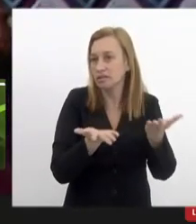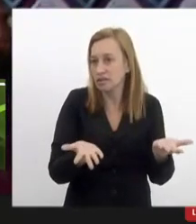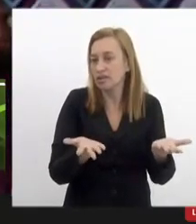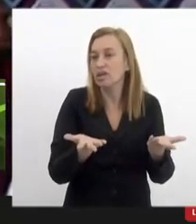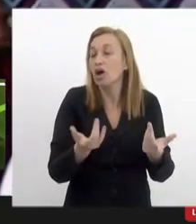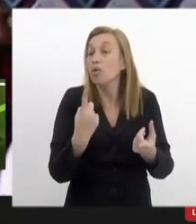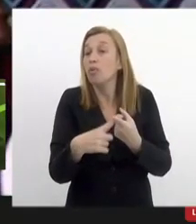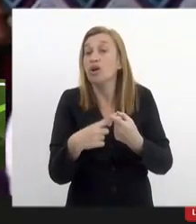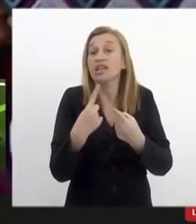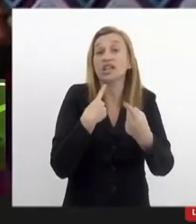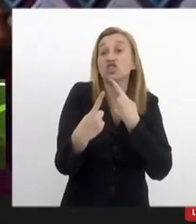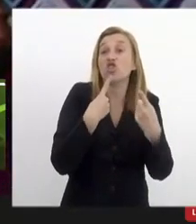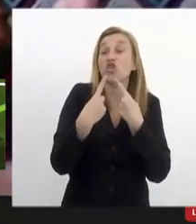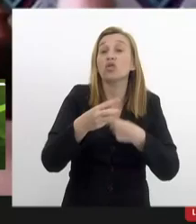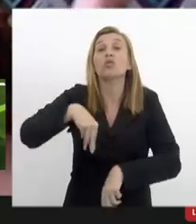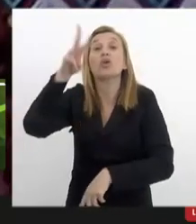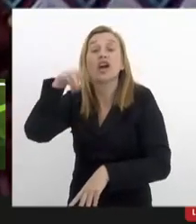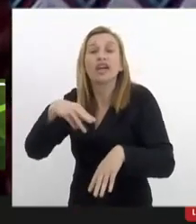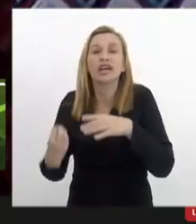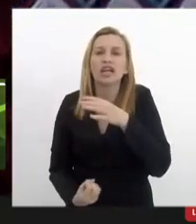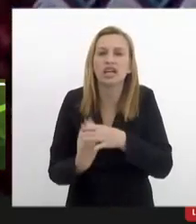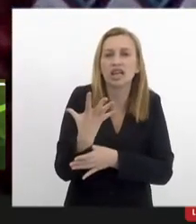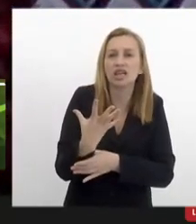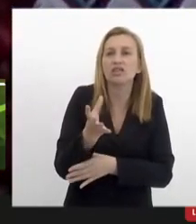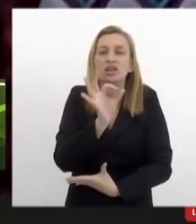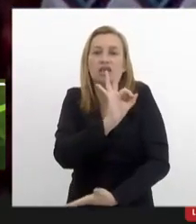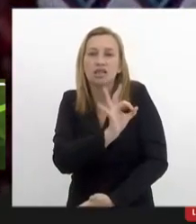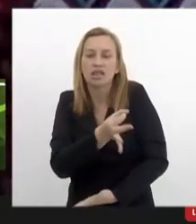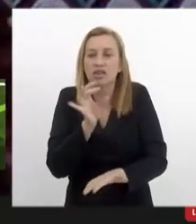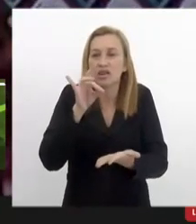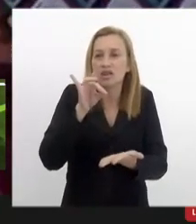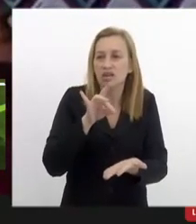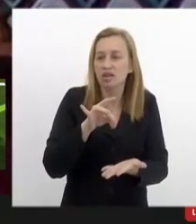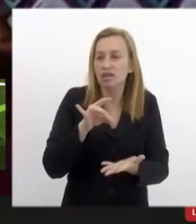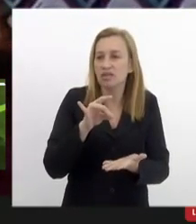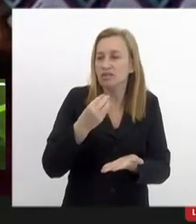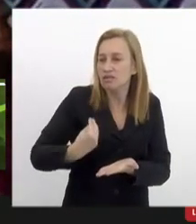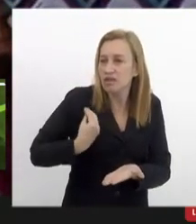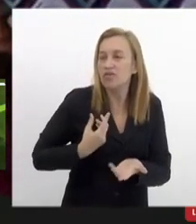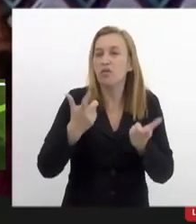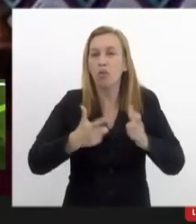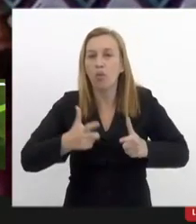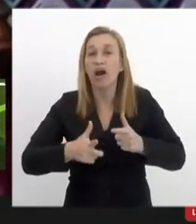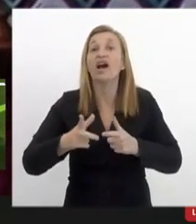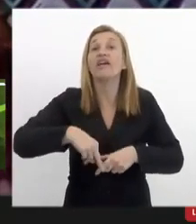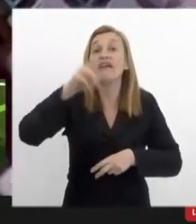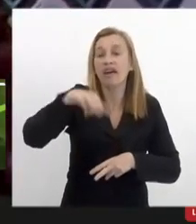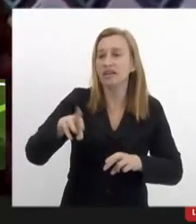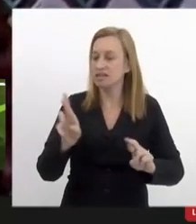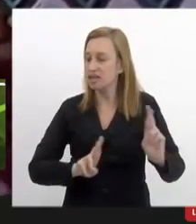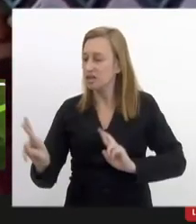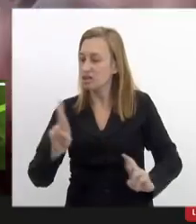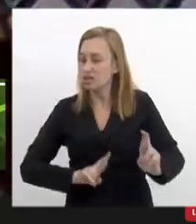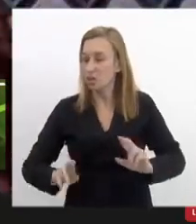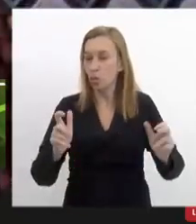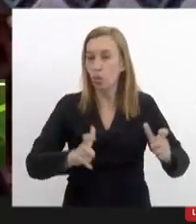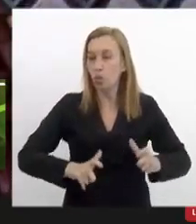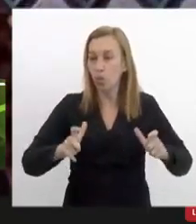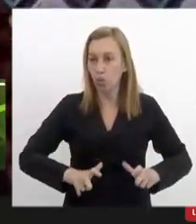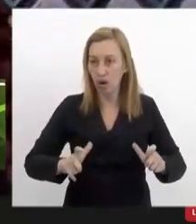com quem está construindo de forma viva o território, quem está se relacionando com o ambiente, com o